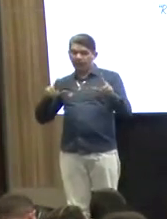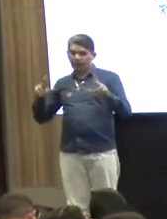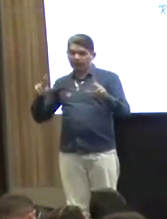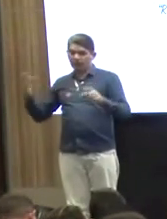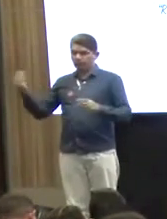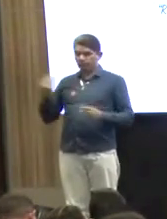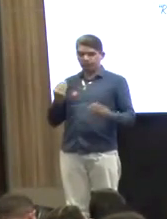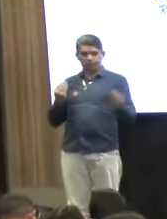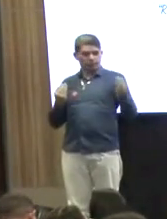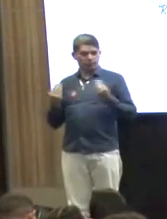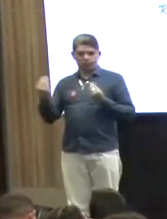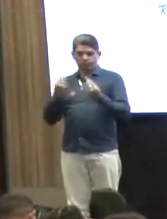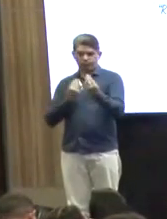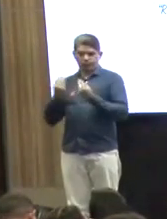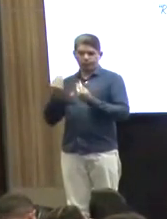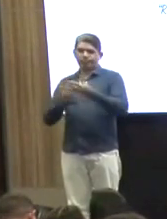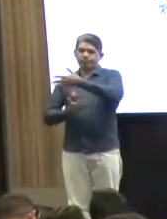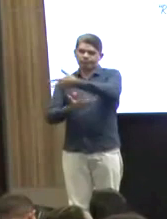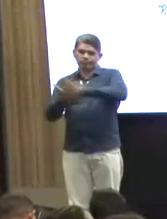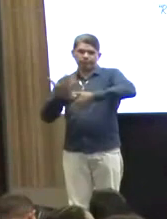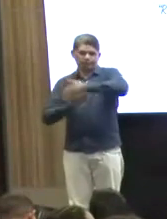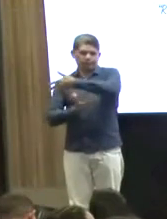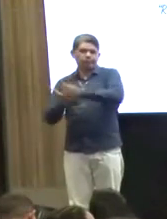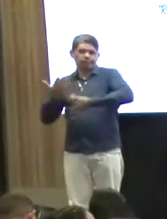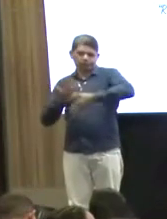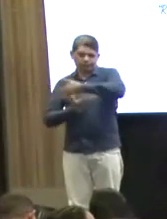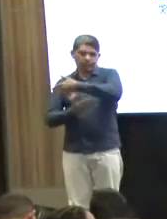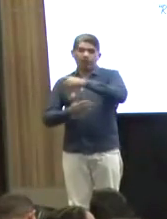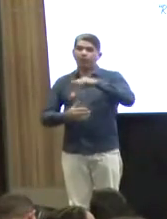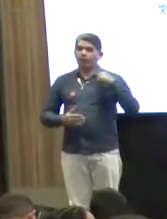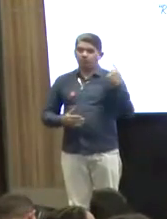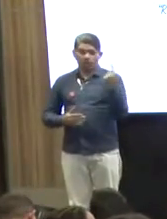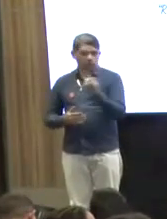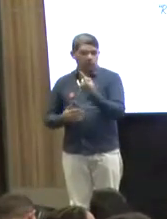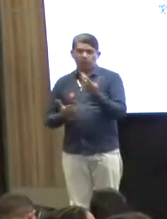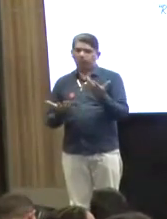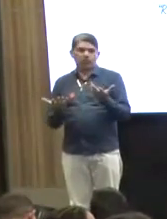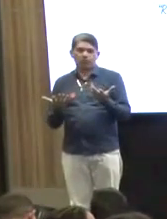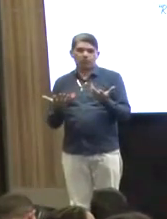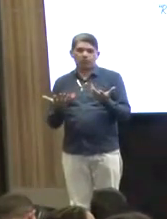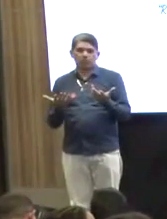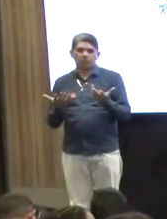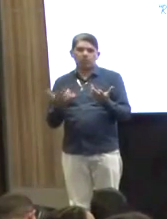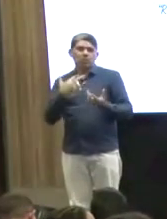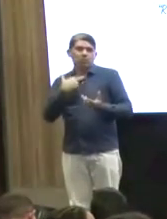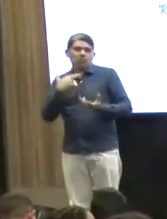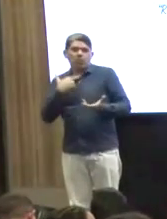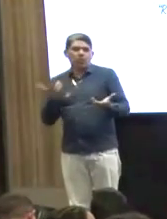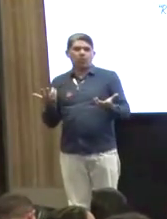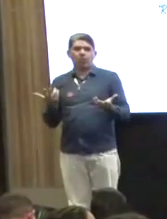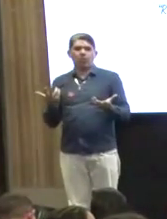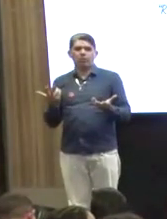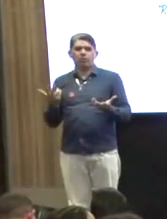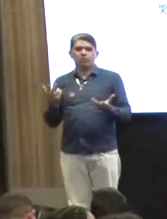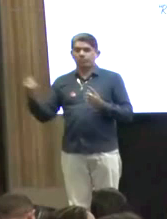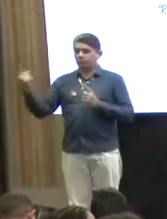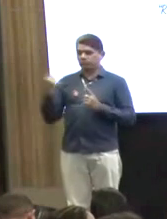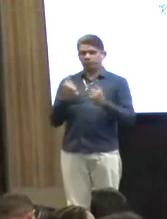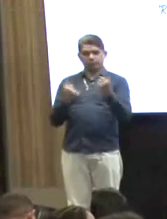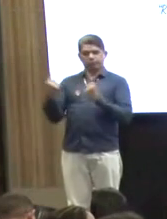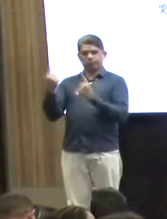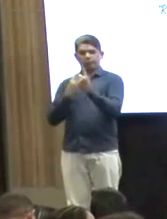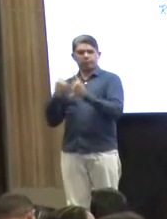nós. E nós não podemos mais, gente, permitir que as pessoas passem por nós no campo da educação, seja na básica